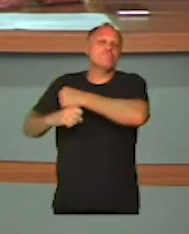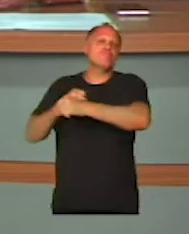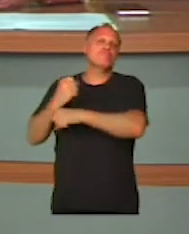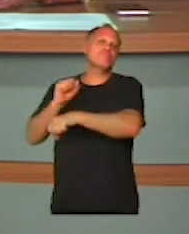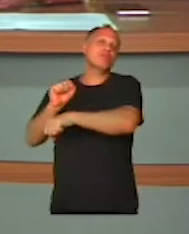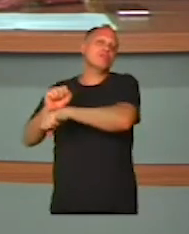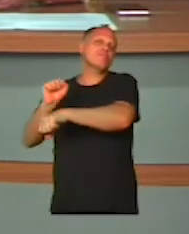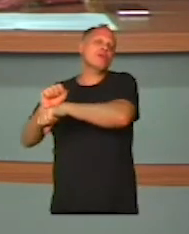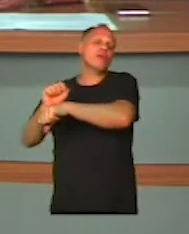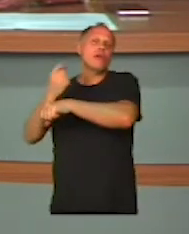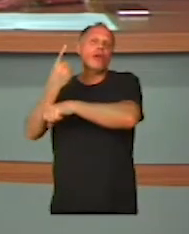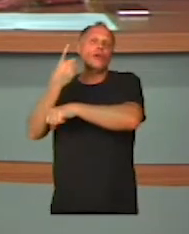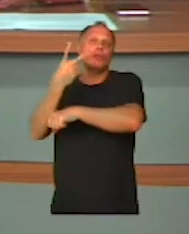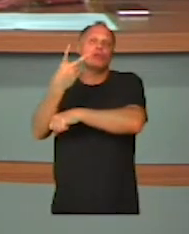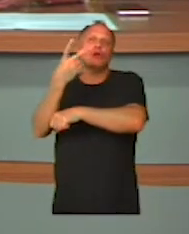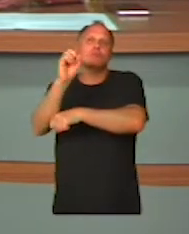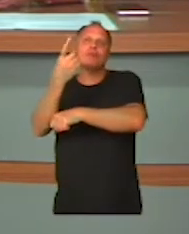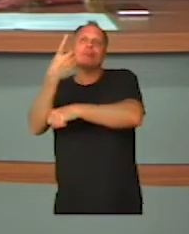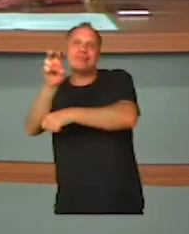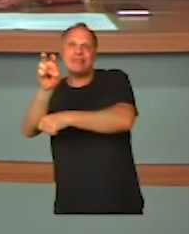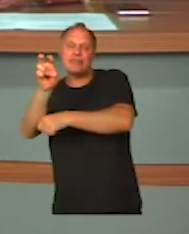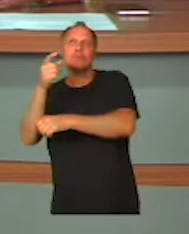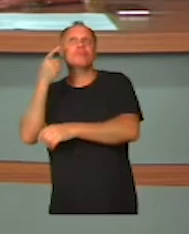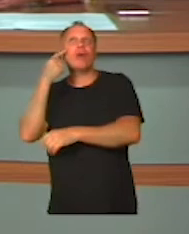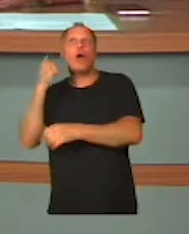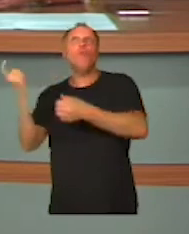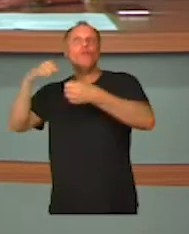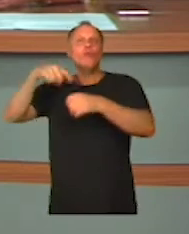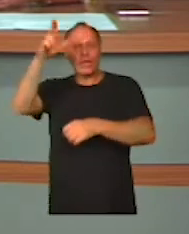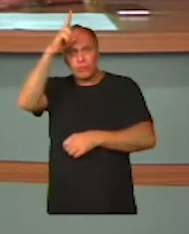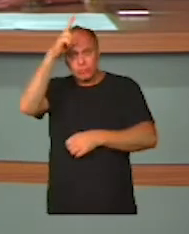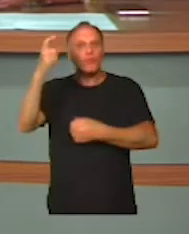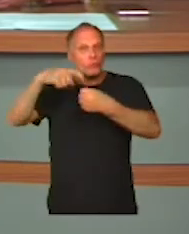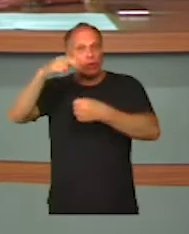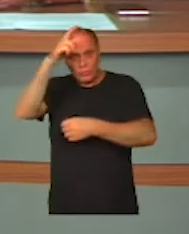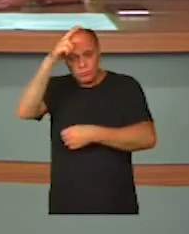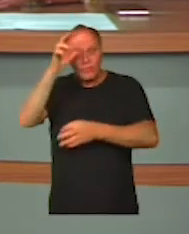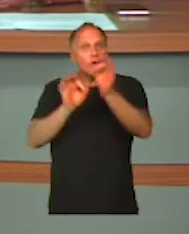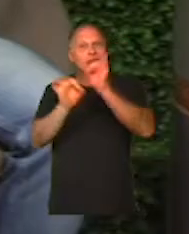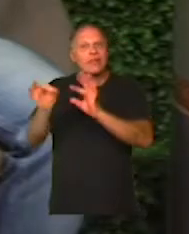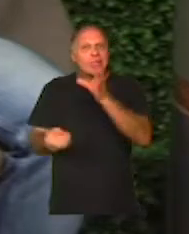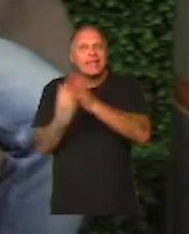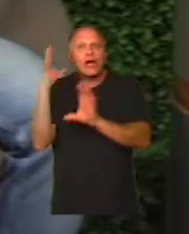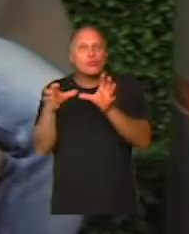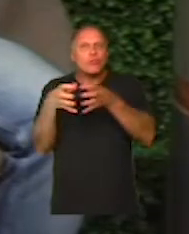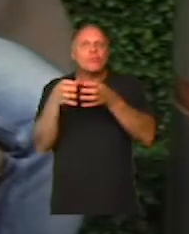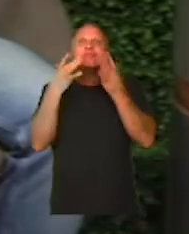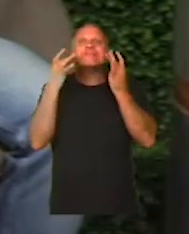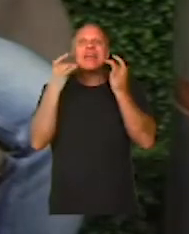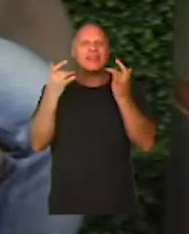2015 eu disse, não, volto para Novo Hamburgo e vou montar uma companhia. E foi ali